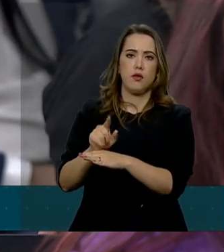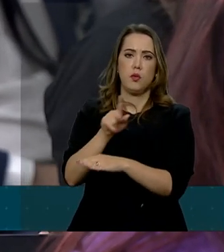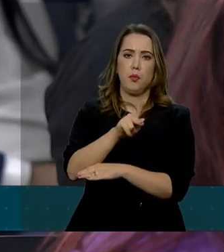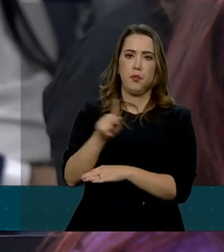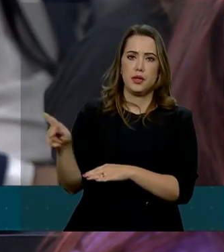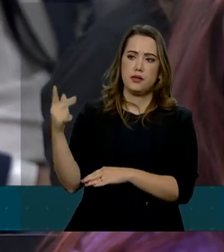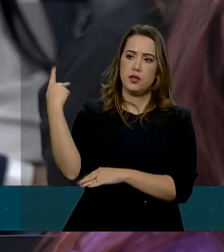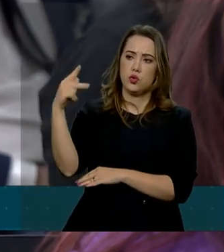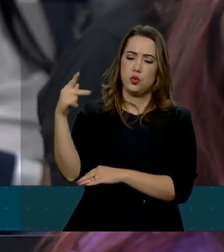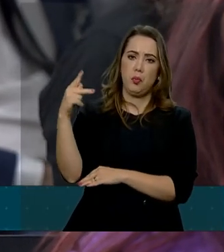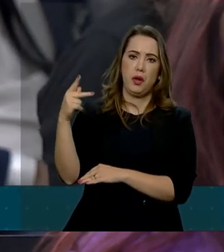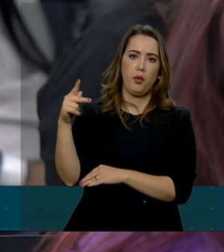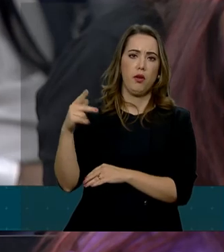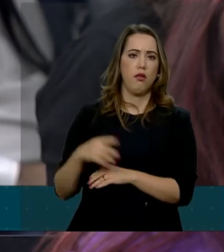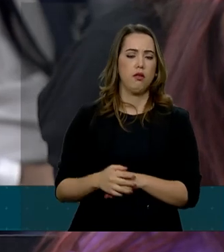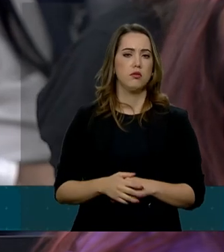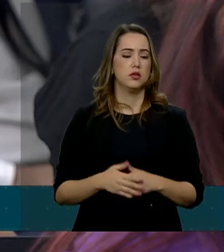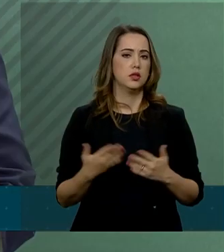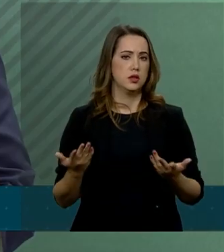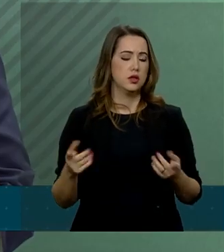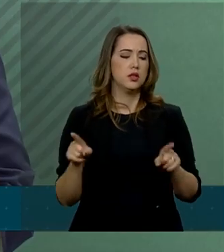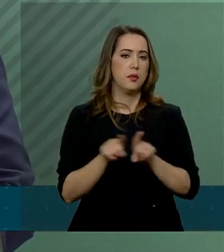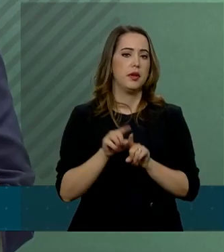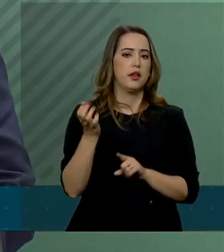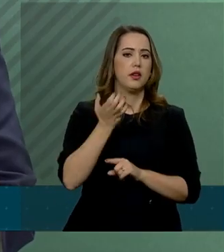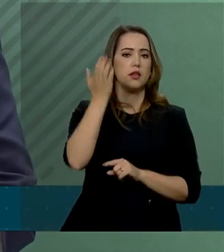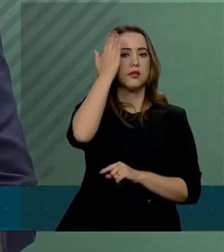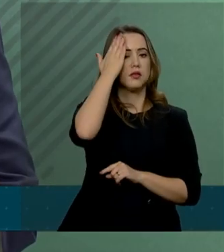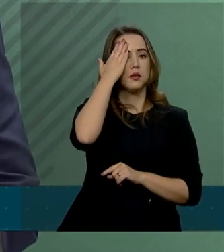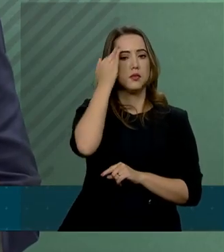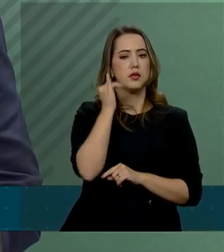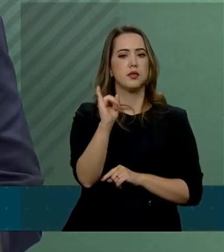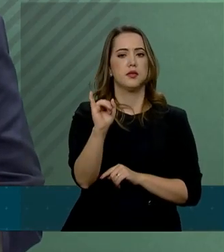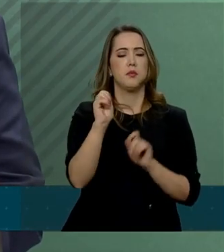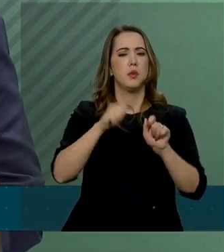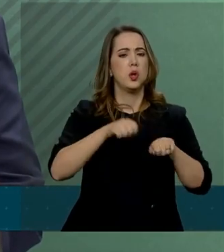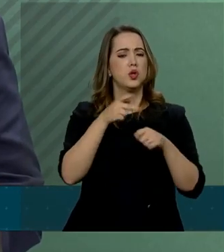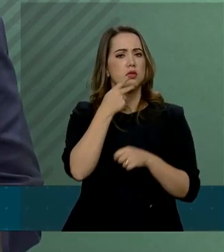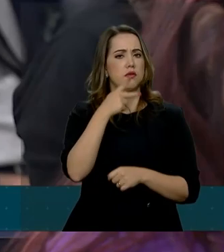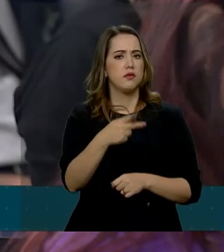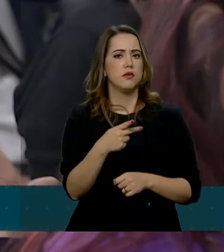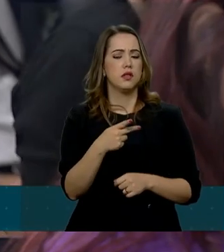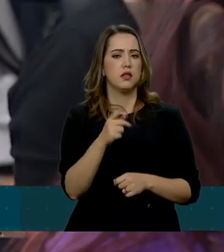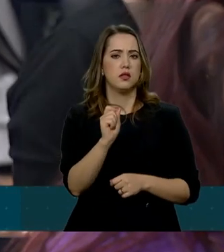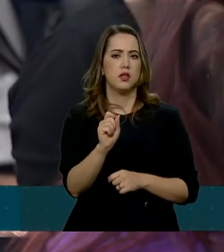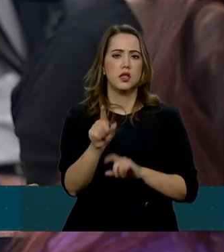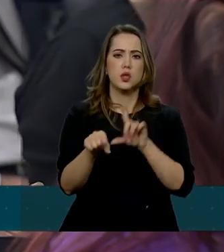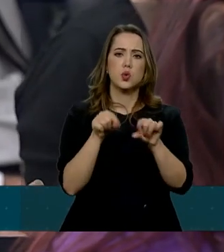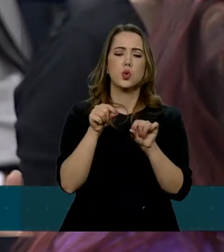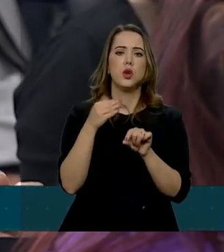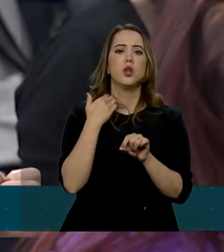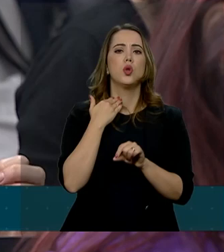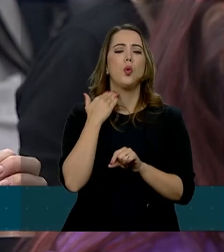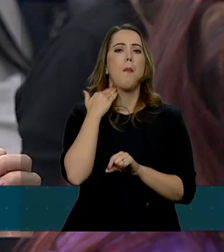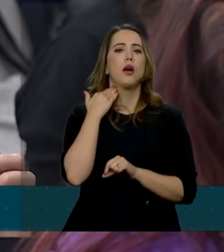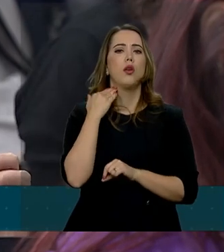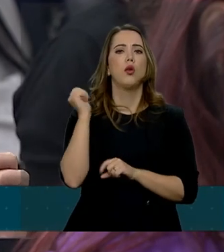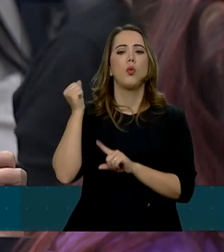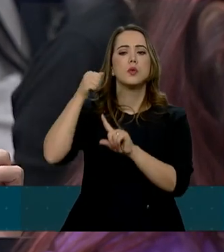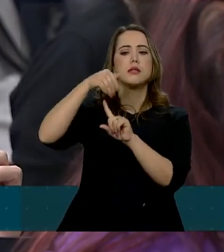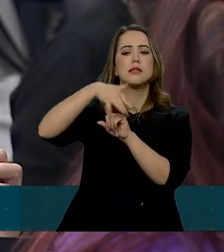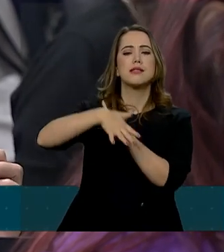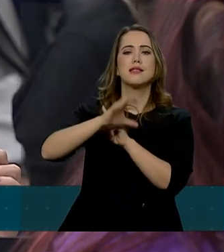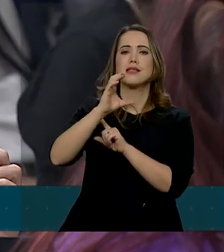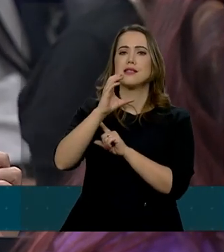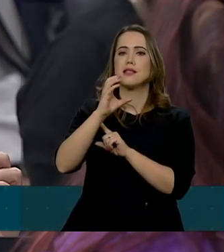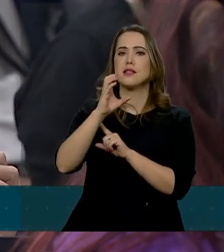presidente do paraguai de alguma forma eu também queria saber se eu poderia comentá é essa é decisão do banco central de reduzir a taxa de